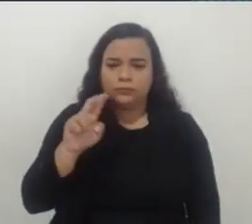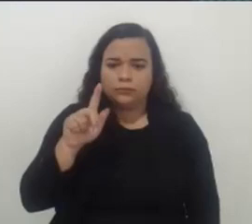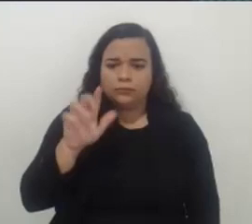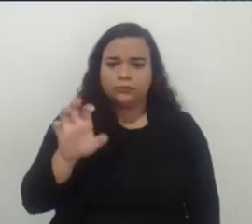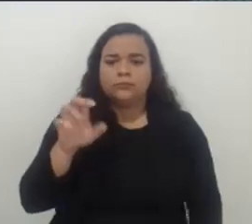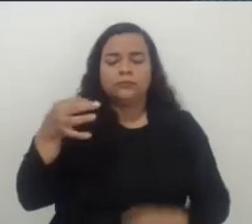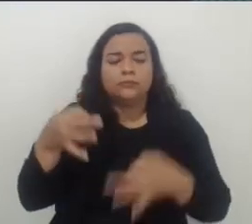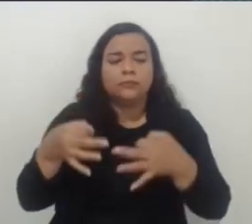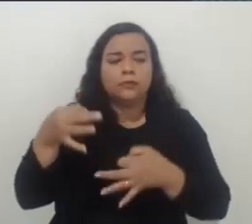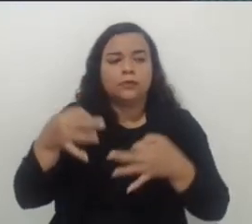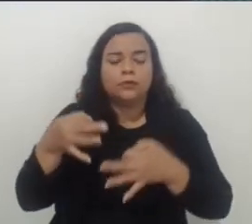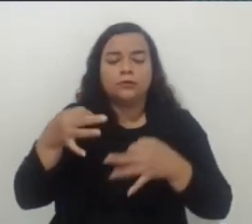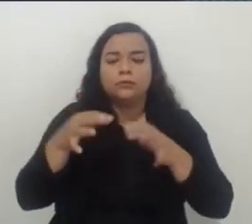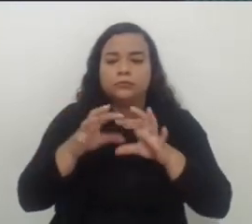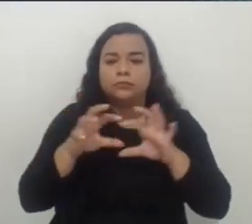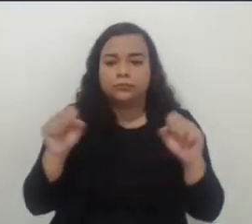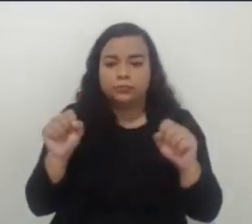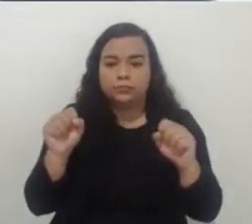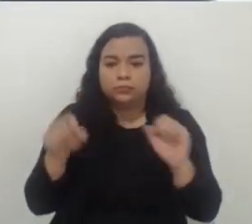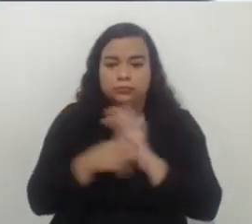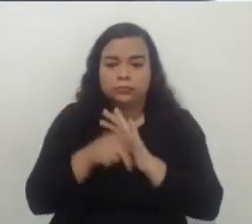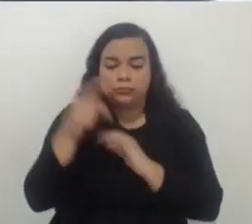do Paraná.